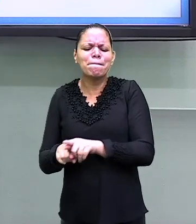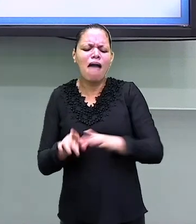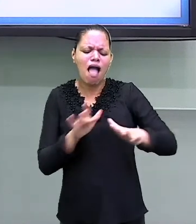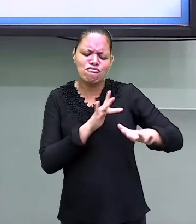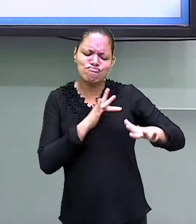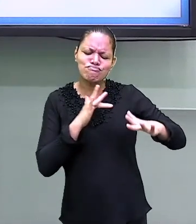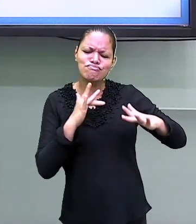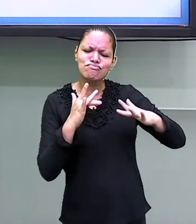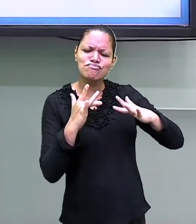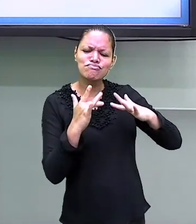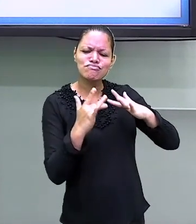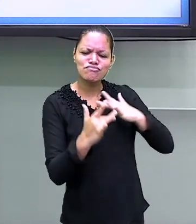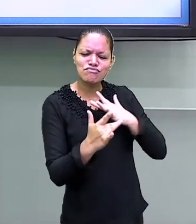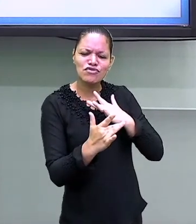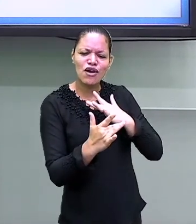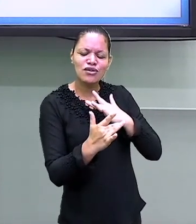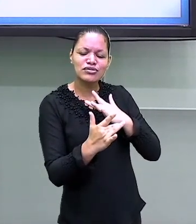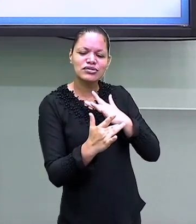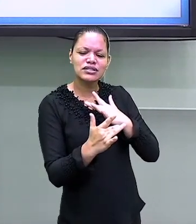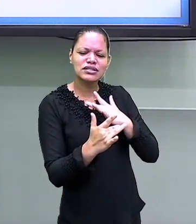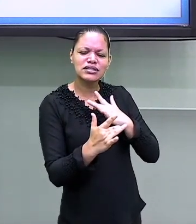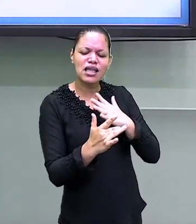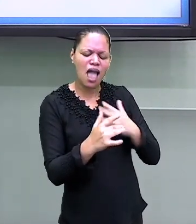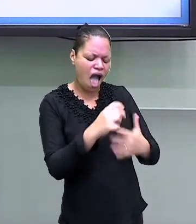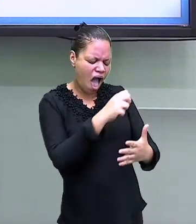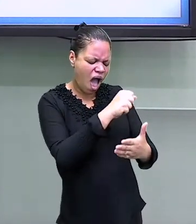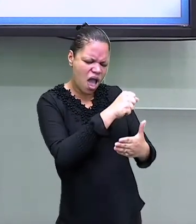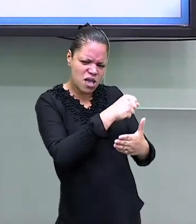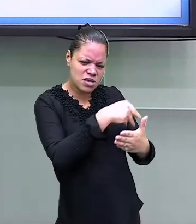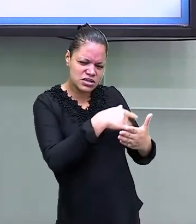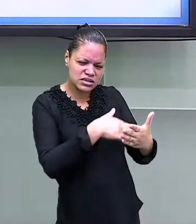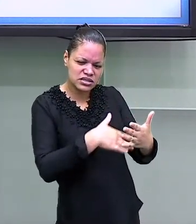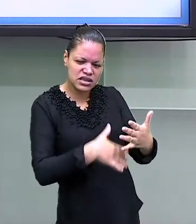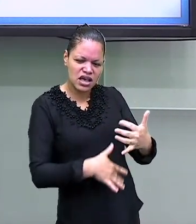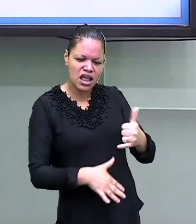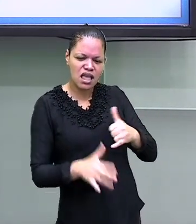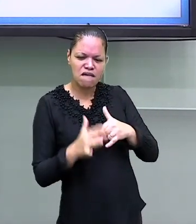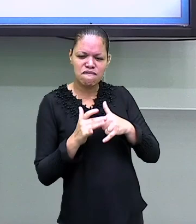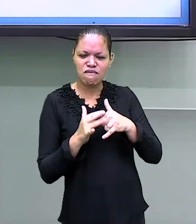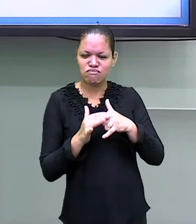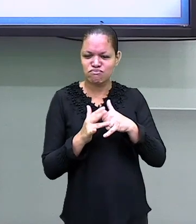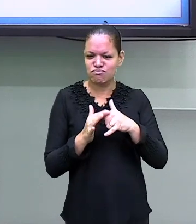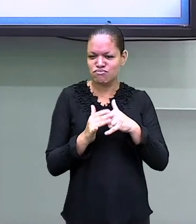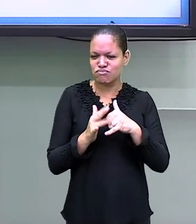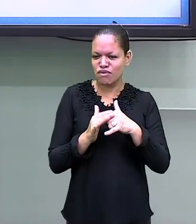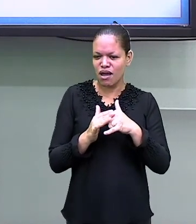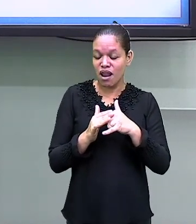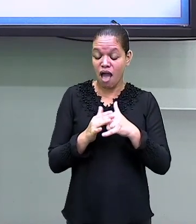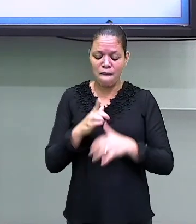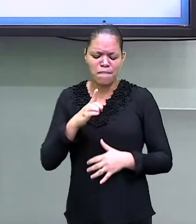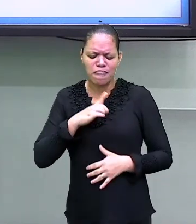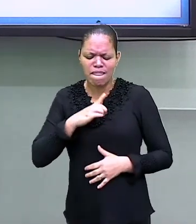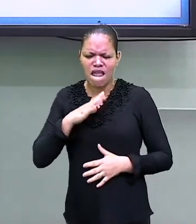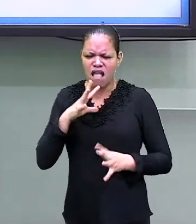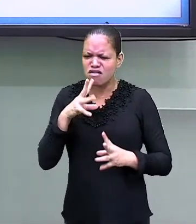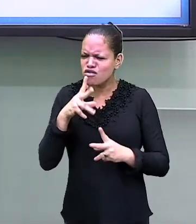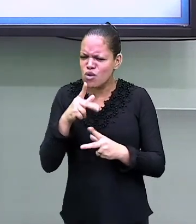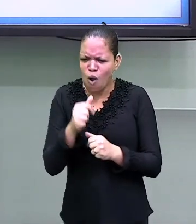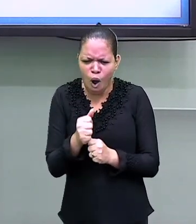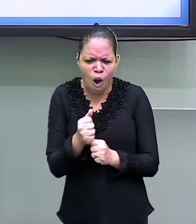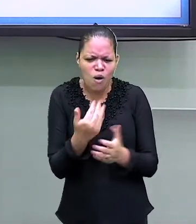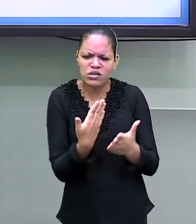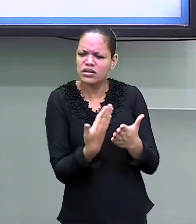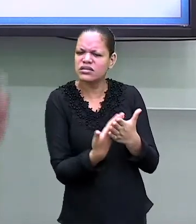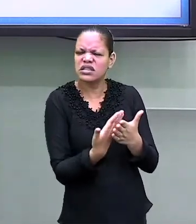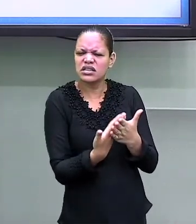mídias sociais, Facebook, Instagram, YouTube, tá bom? Lá tem todas as nossas aulas. Você pode assistir 1, 2, 3,